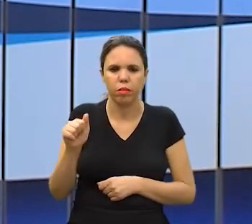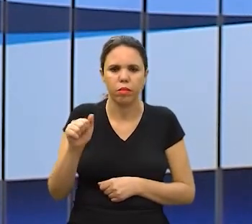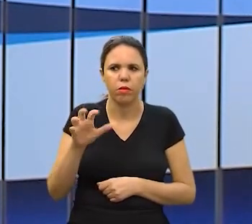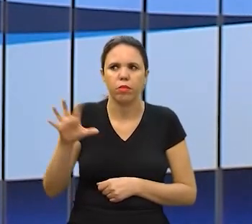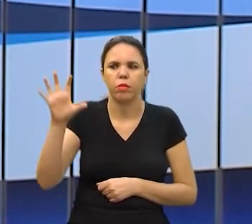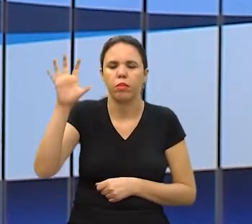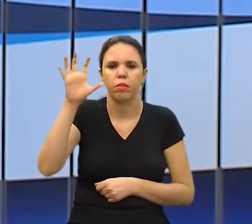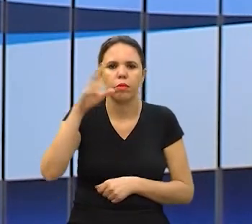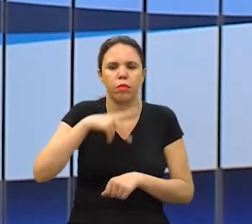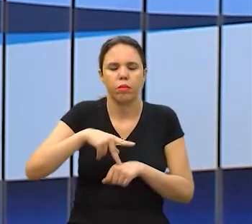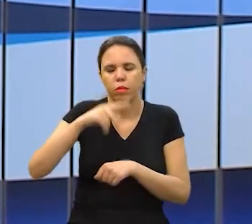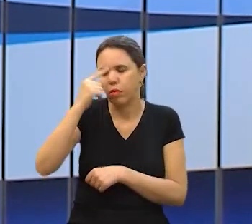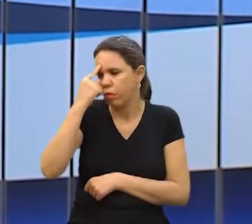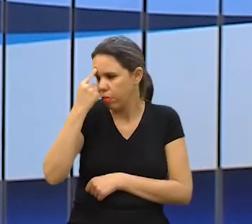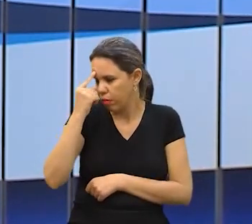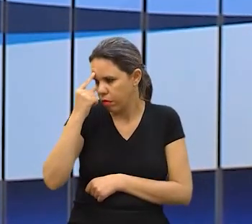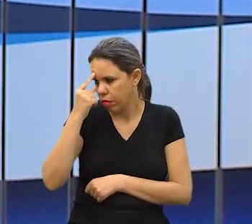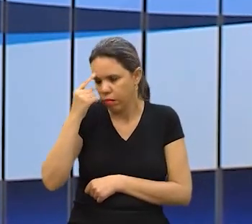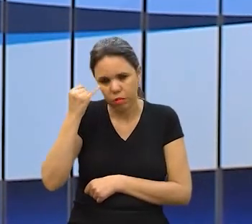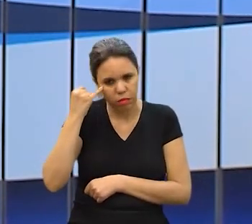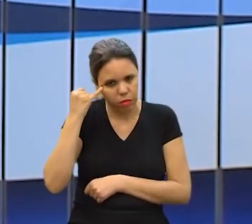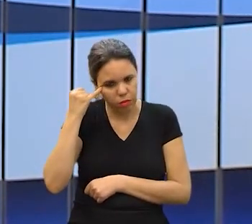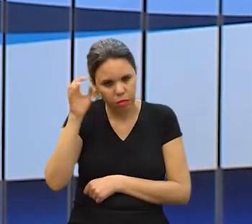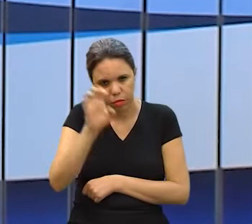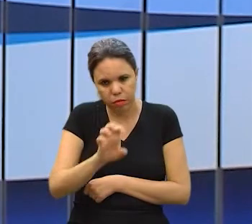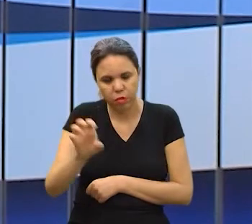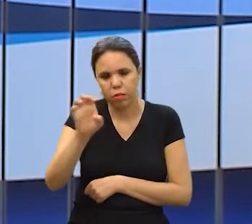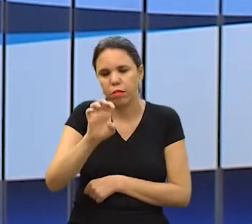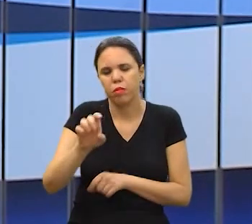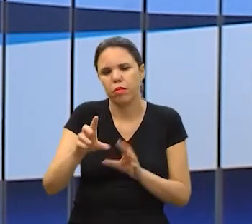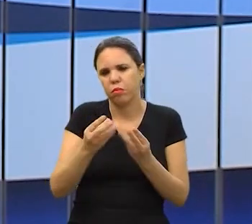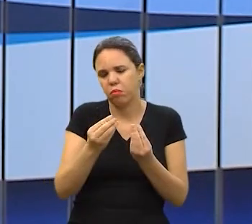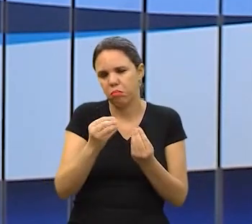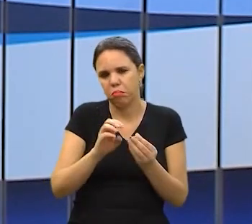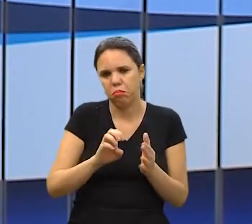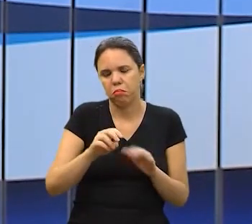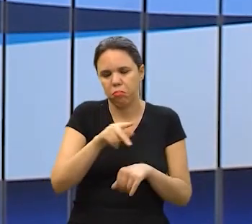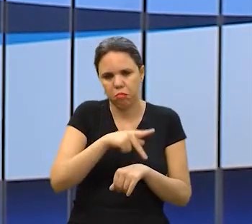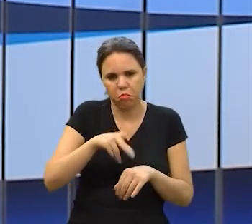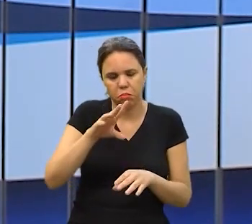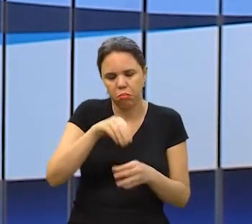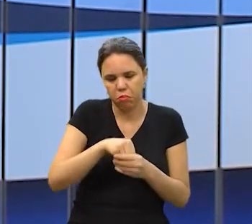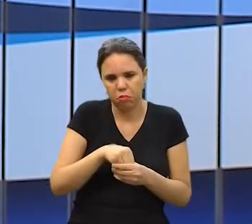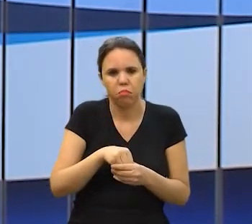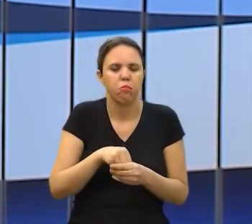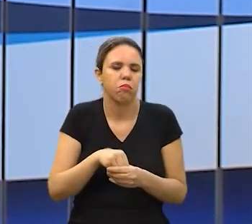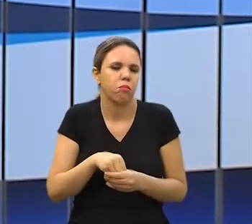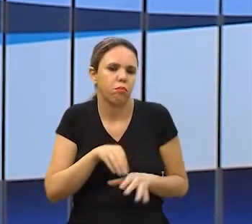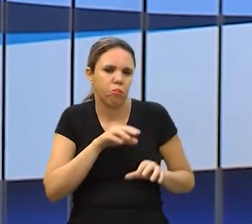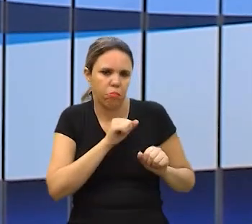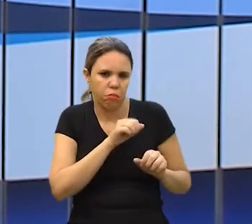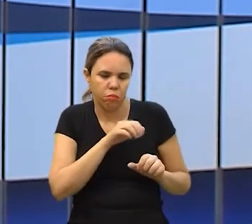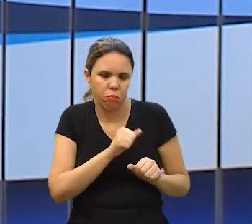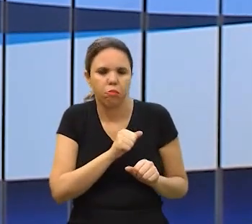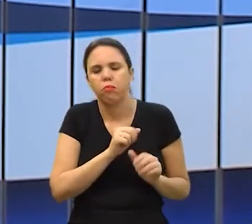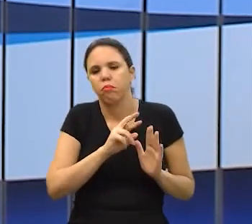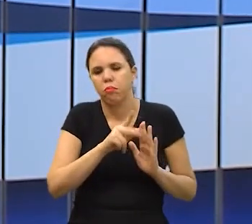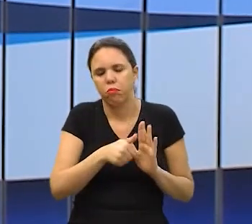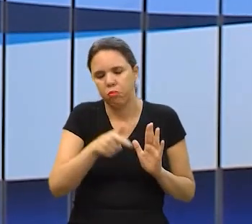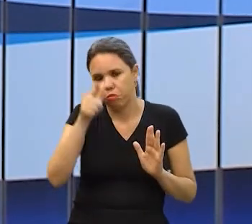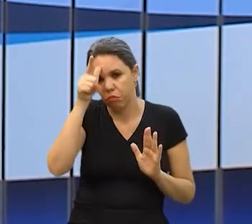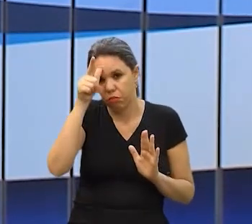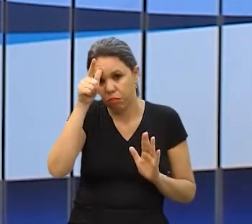em países da Ásia, Índia, Japão e Vietnã, na Europa, lá na Noruega, Suécia, Finlândia, Dinamarca, Espanha,